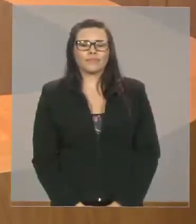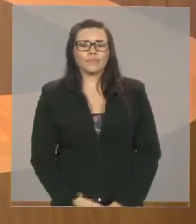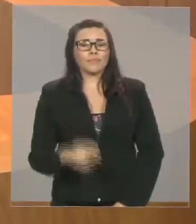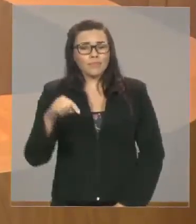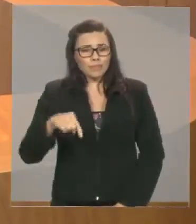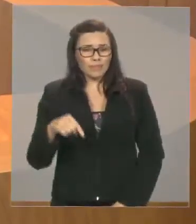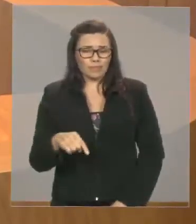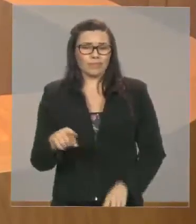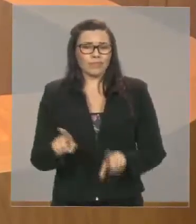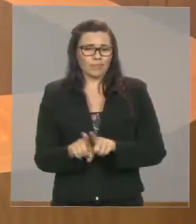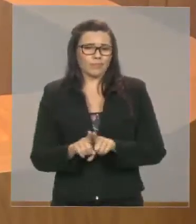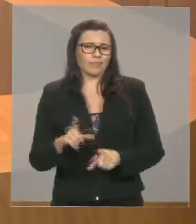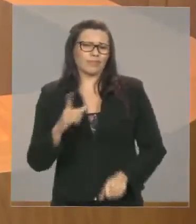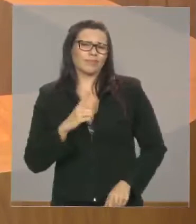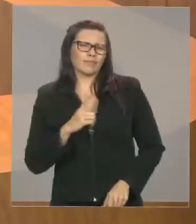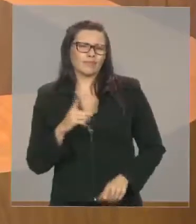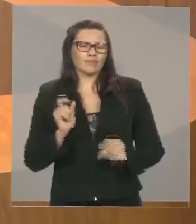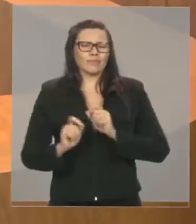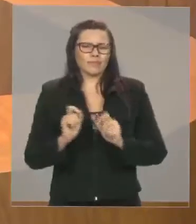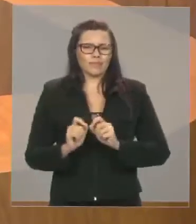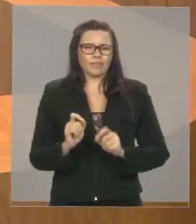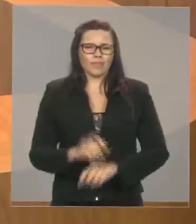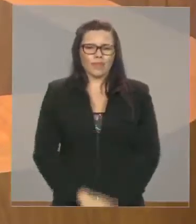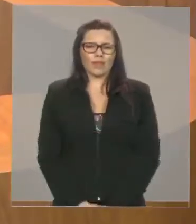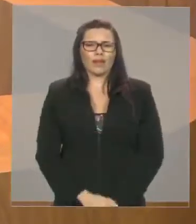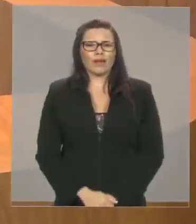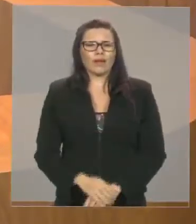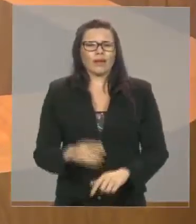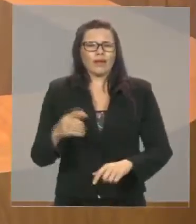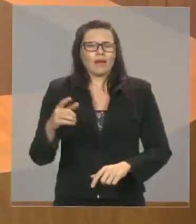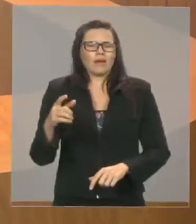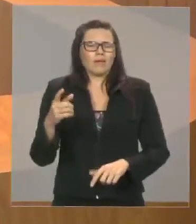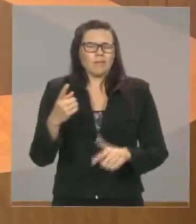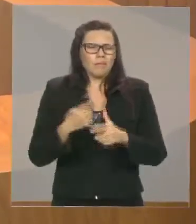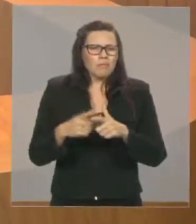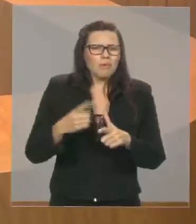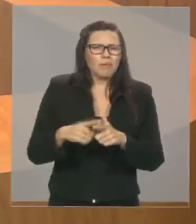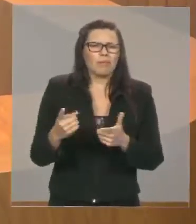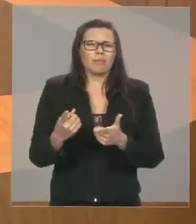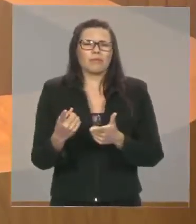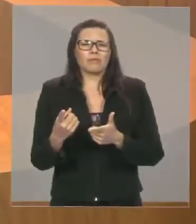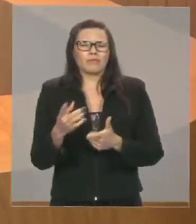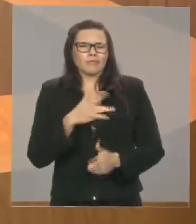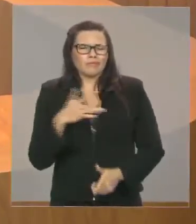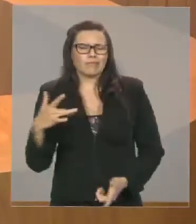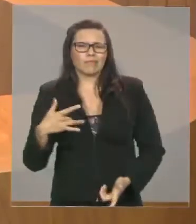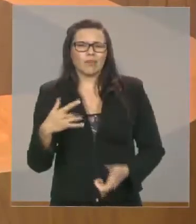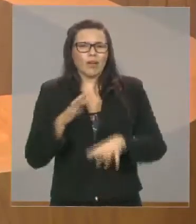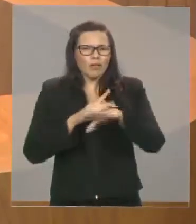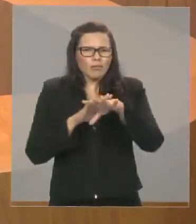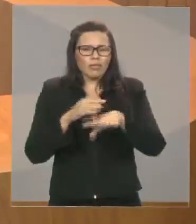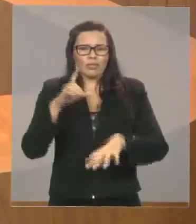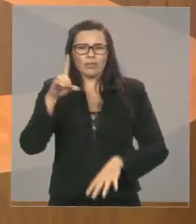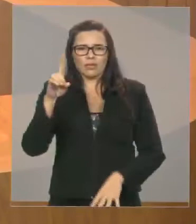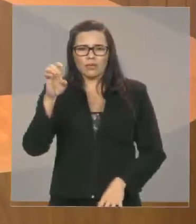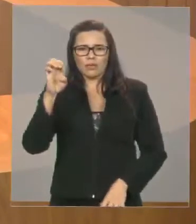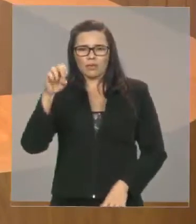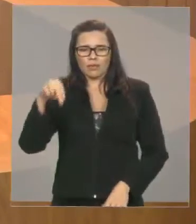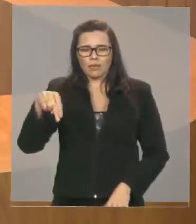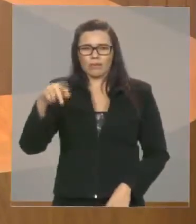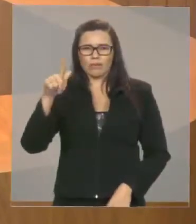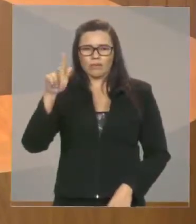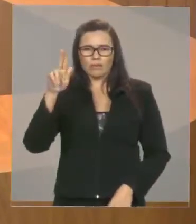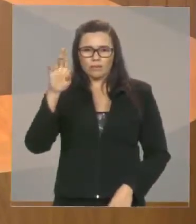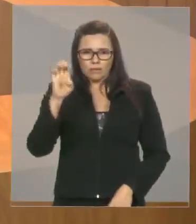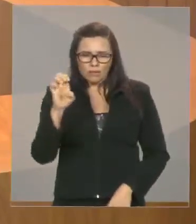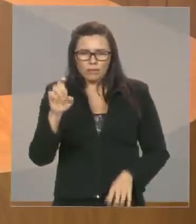ainda da dengue, chikungunya, cuja origem é do mesmo mosquito, o Aedes aegypti. Muitas outras doenças também estão associadas